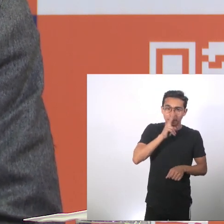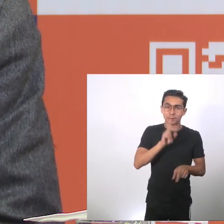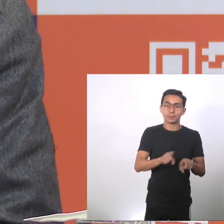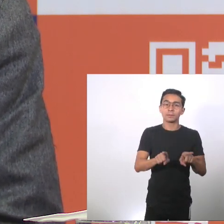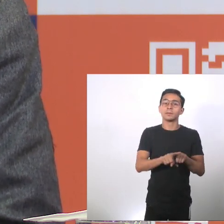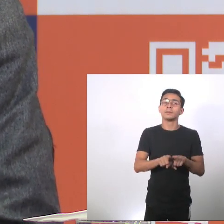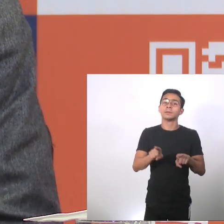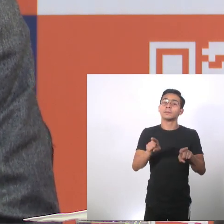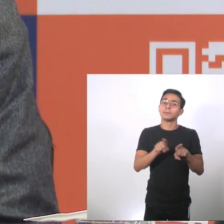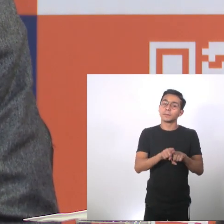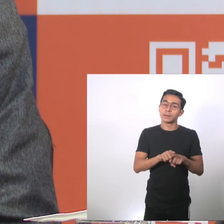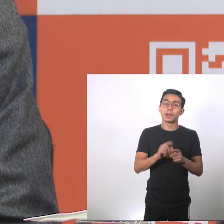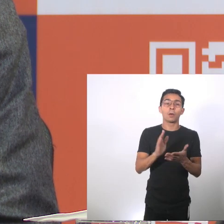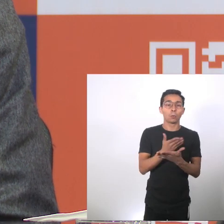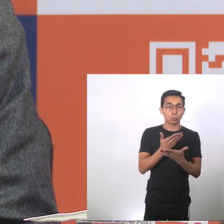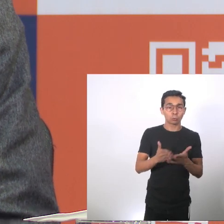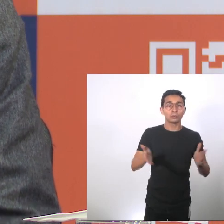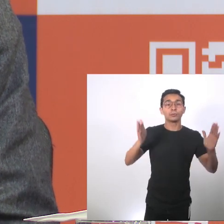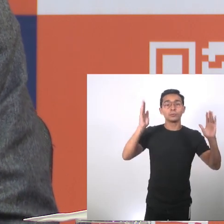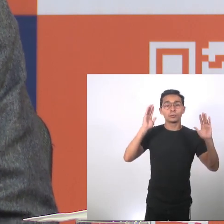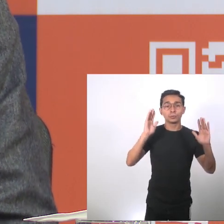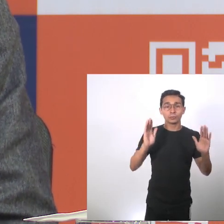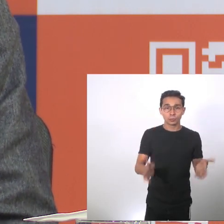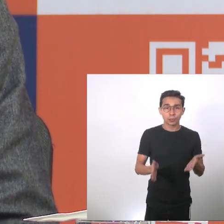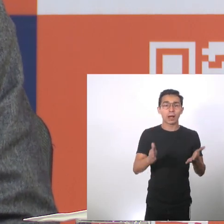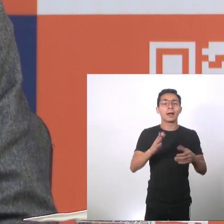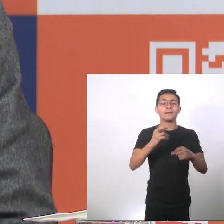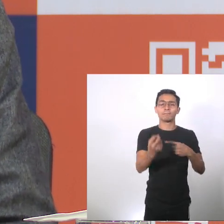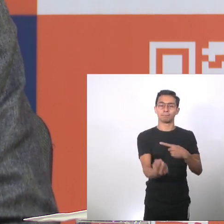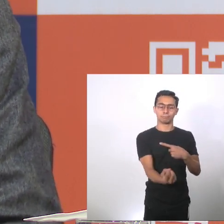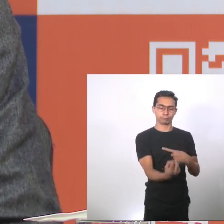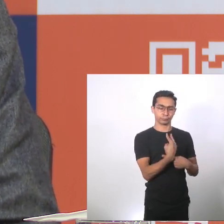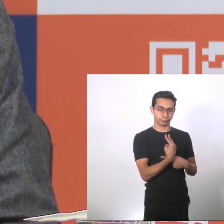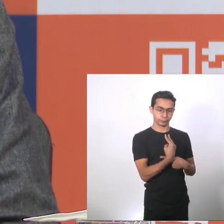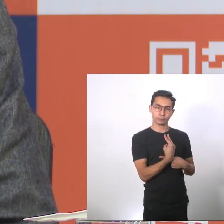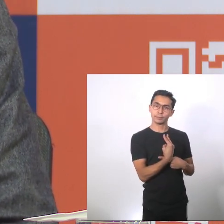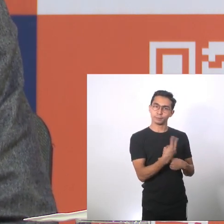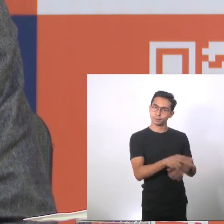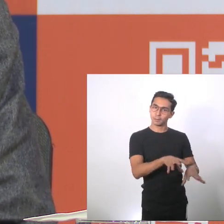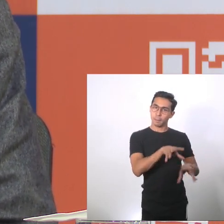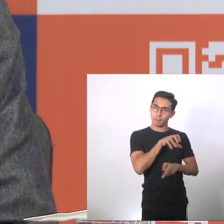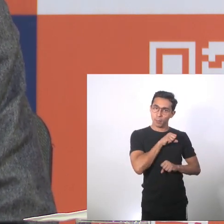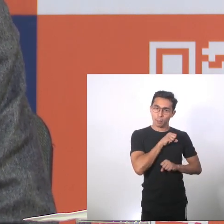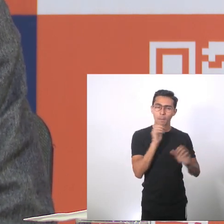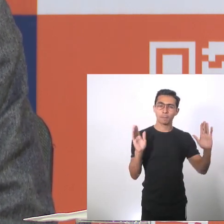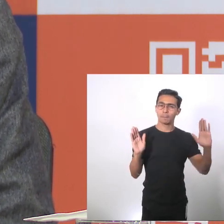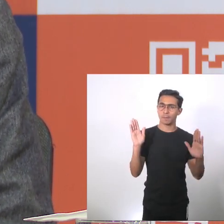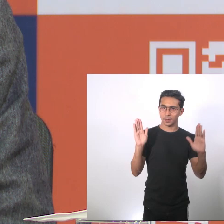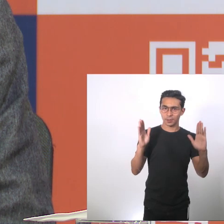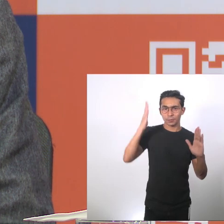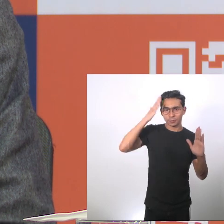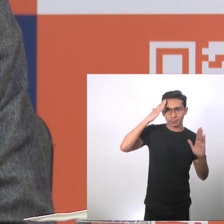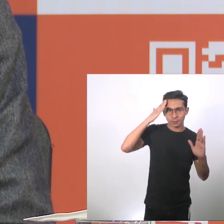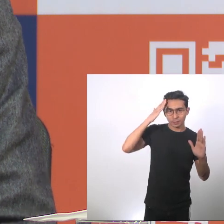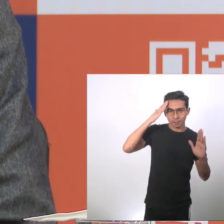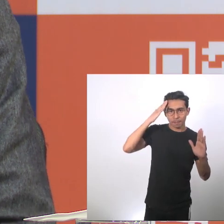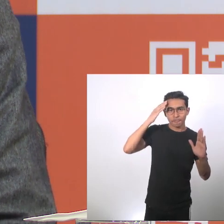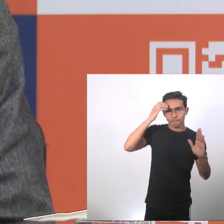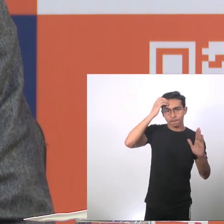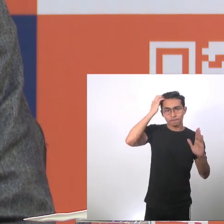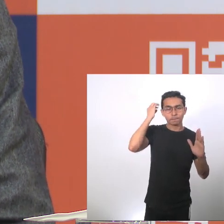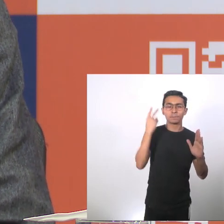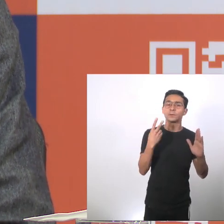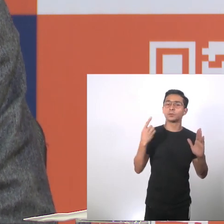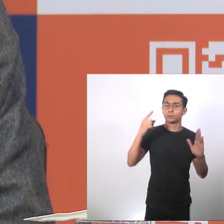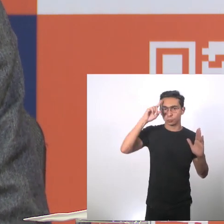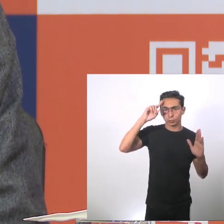que já eventualmente tiverem sido expostos ao vírus, naquele período, imediatamente após a janela de exposição, onde ainda